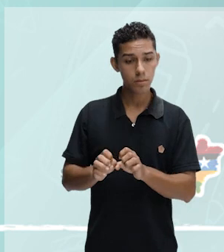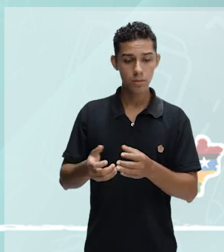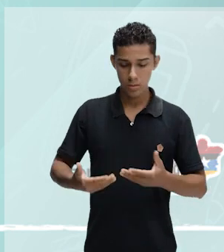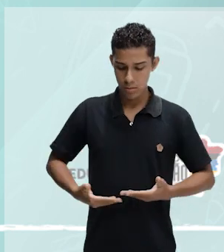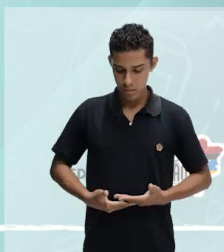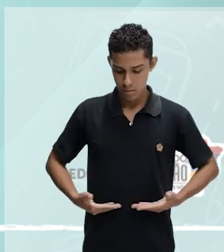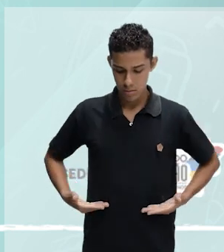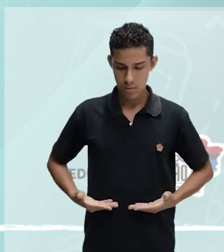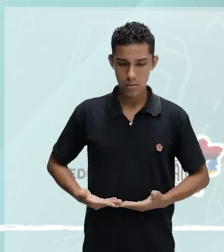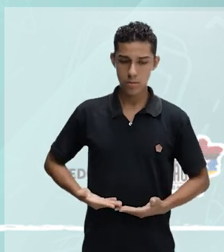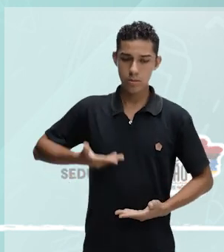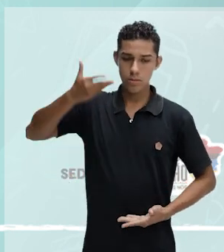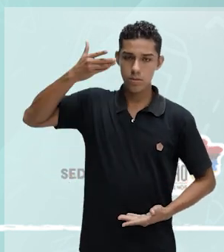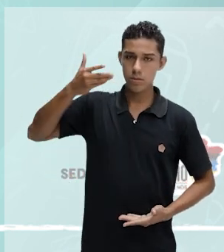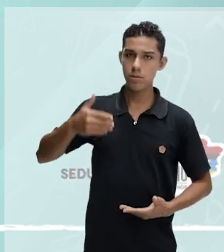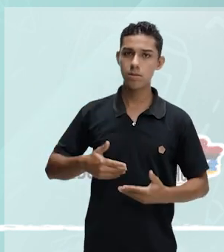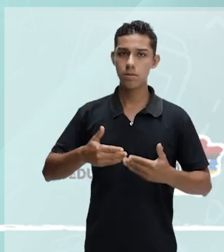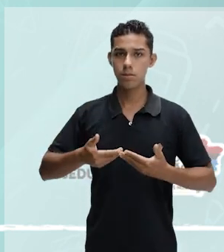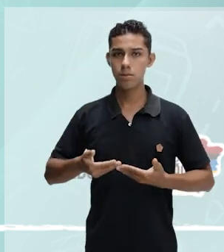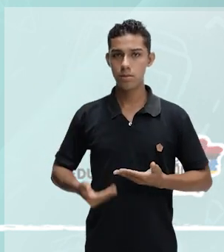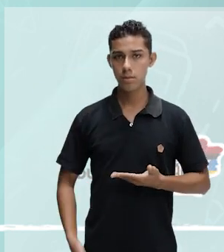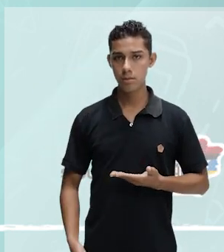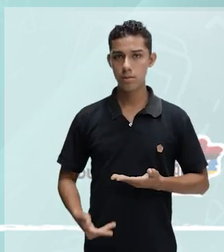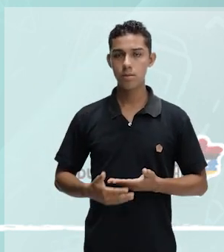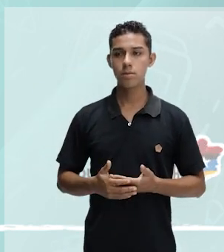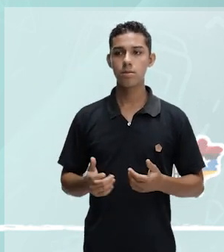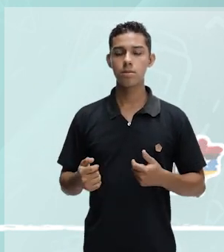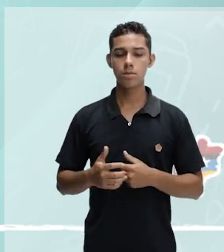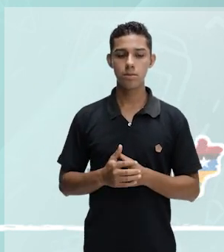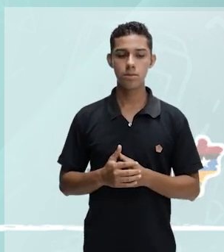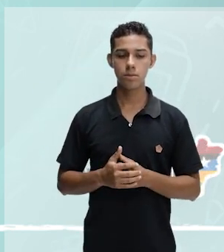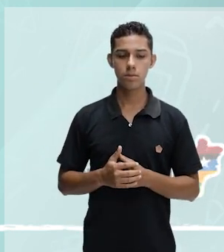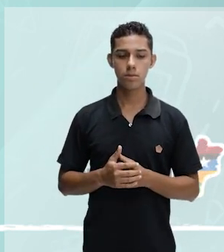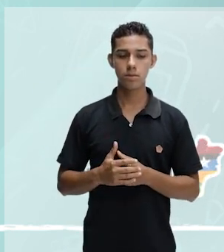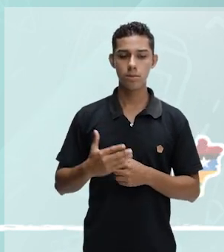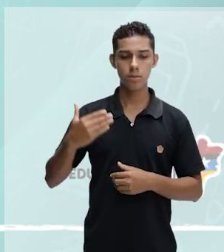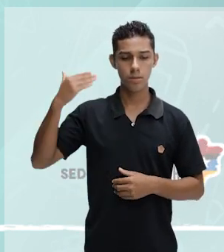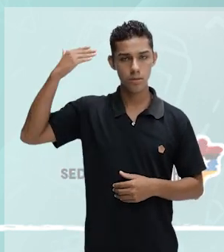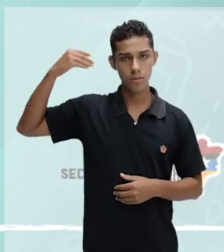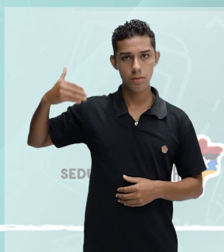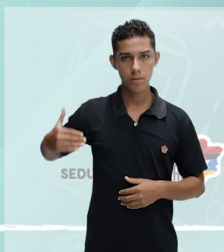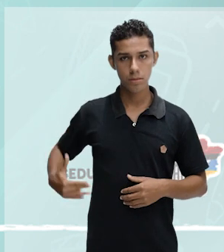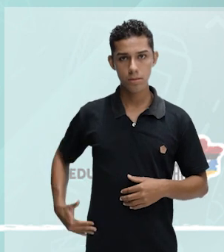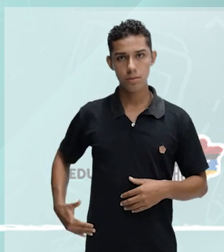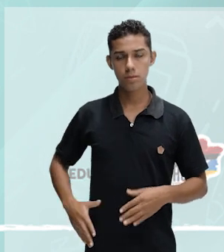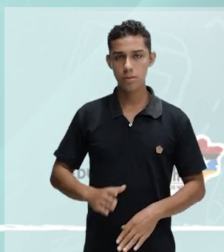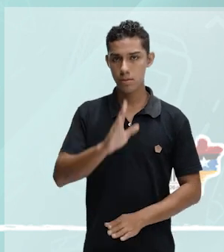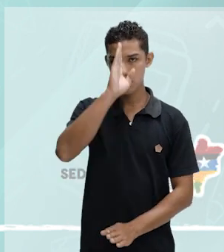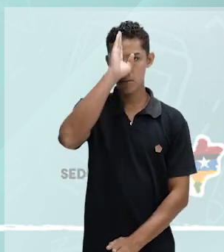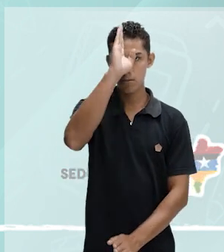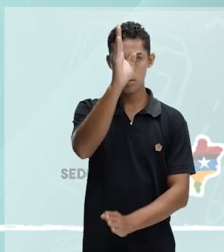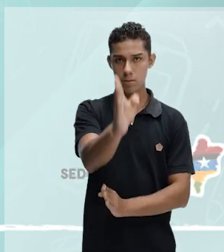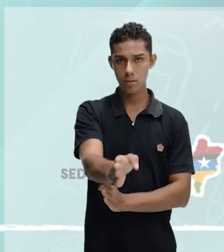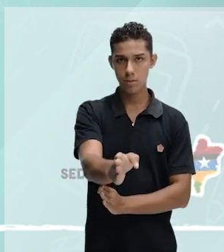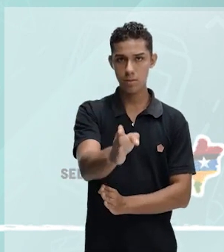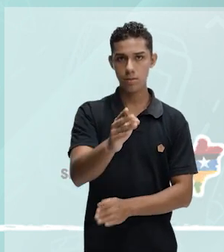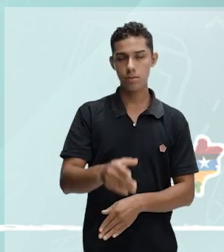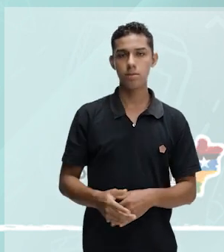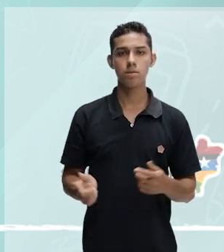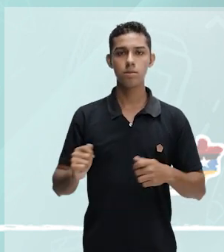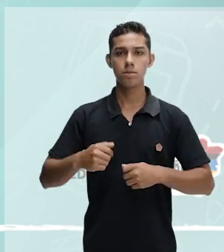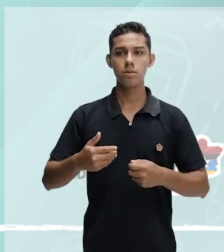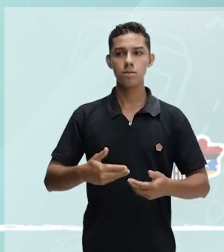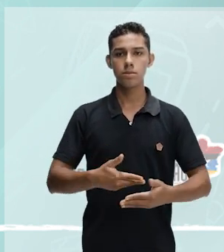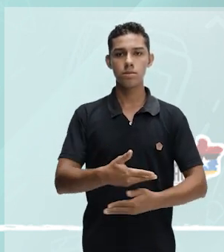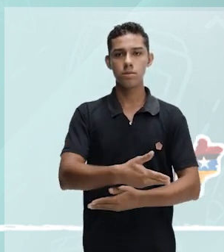inferior. Plano sagital corta no meio, plano coronal corta aqui na minha lateral e plano transverso corta o